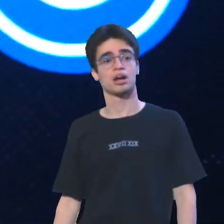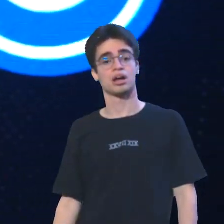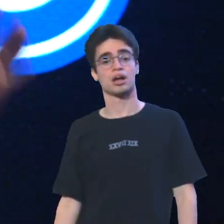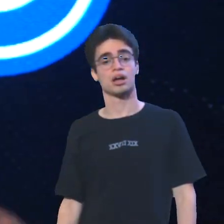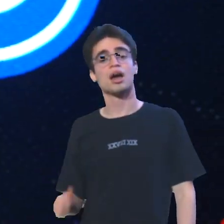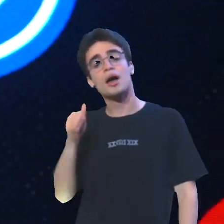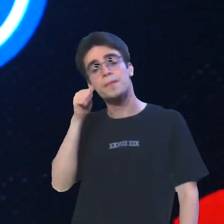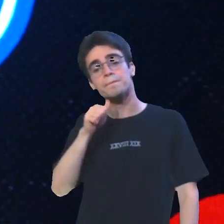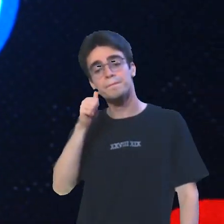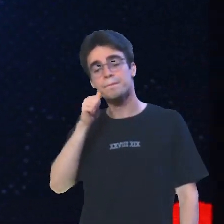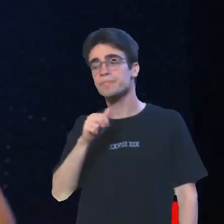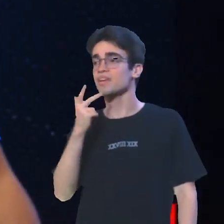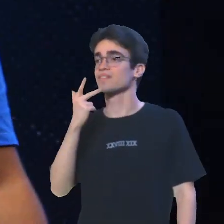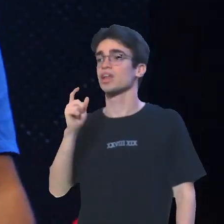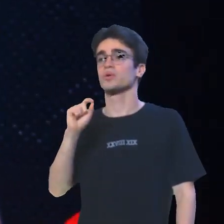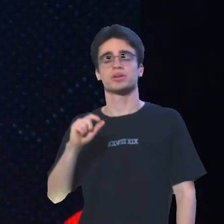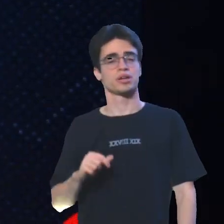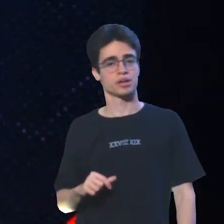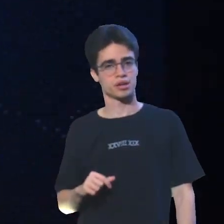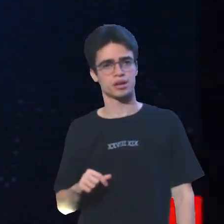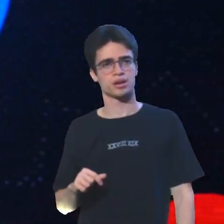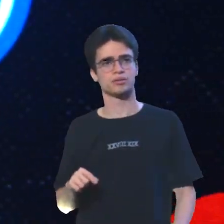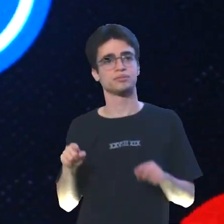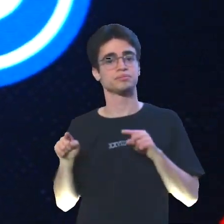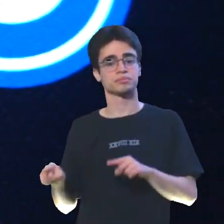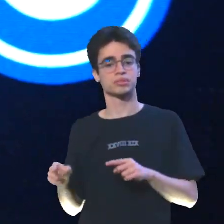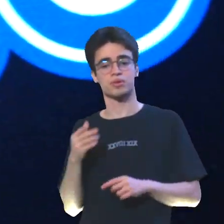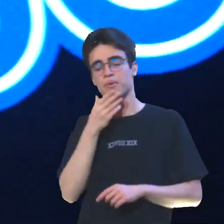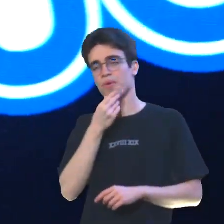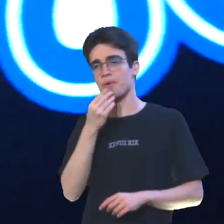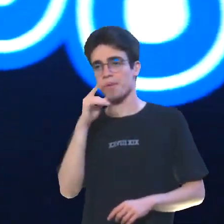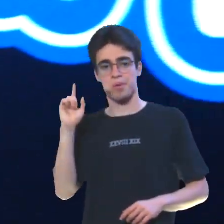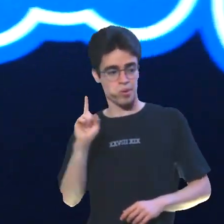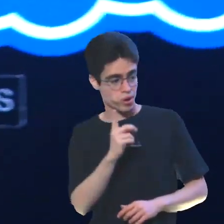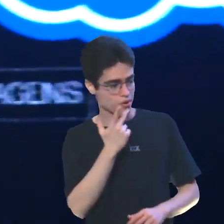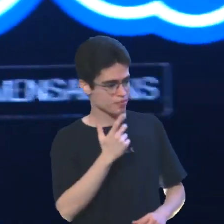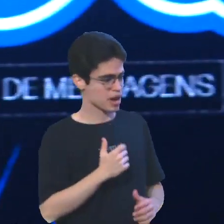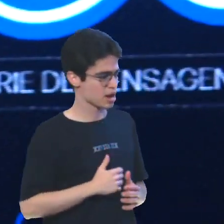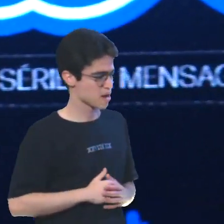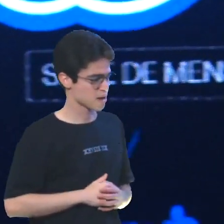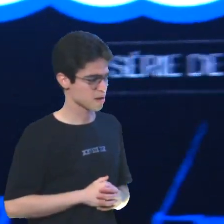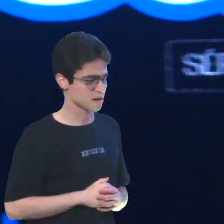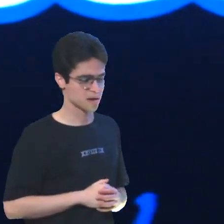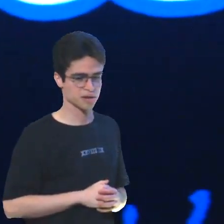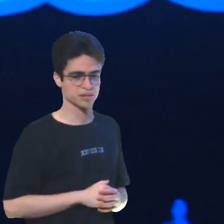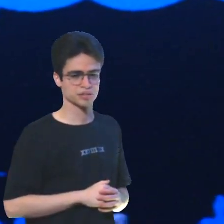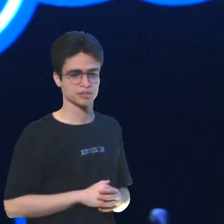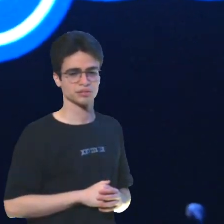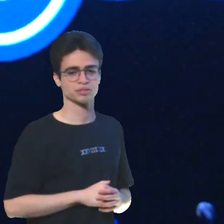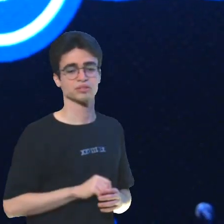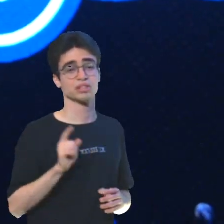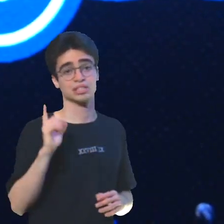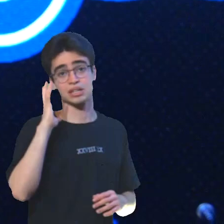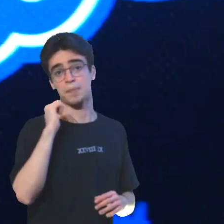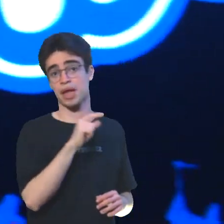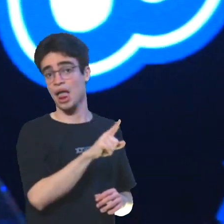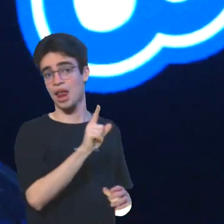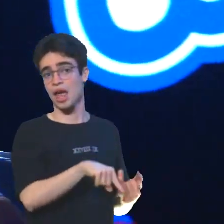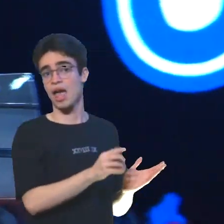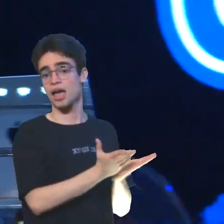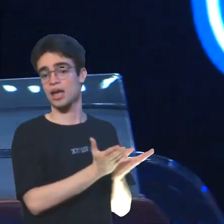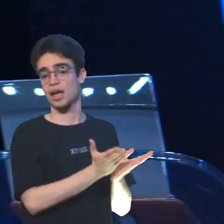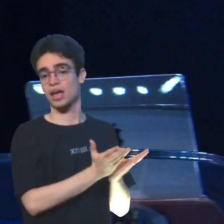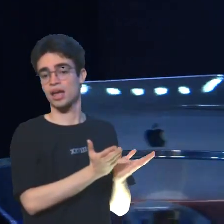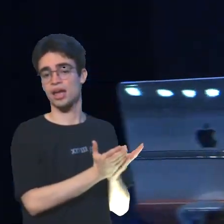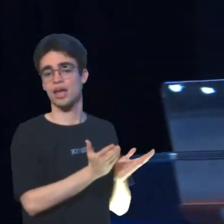A menina vai contar que esse menino chega para ela e fala, ele já sabia que ela era crente,